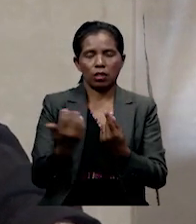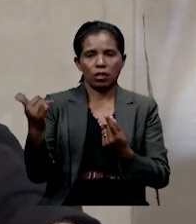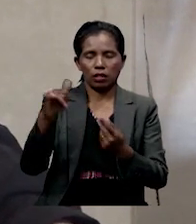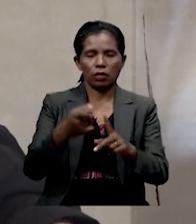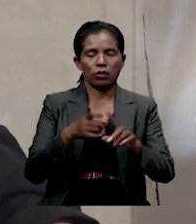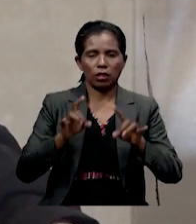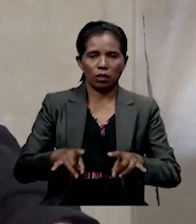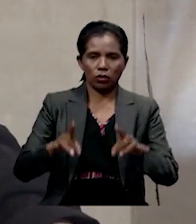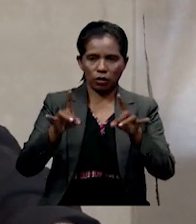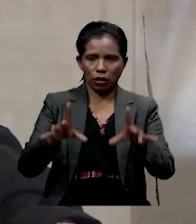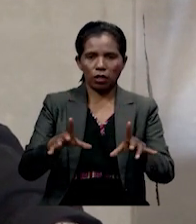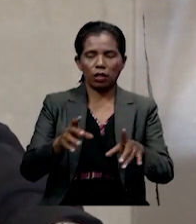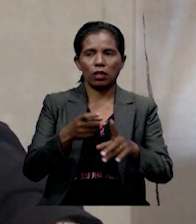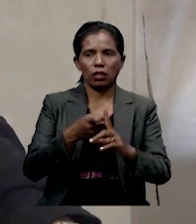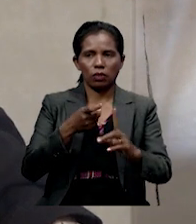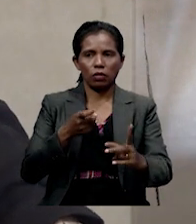mais se,